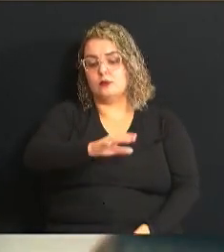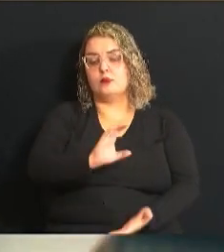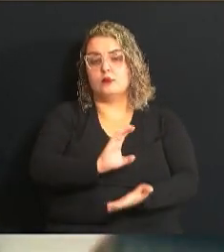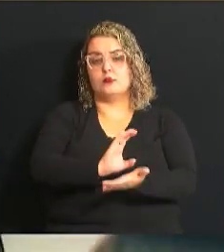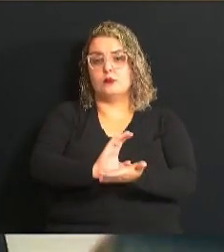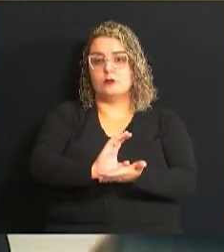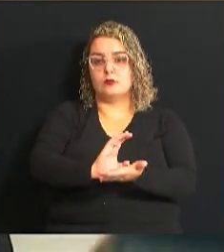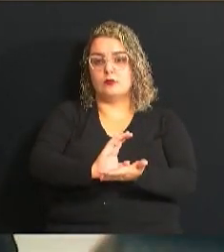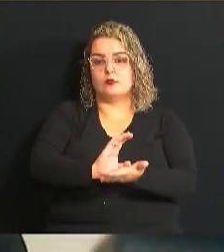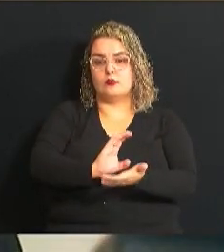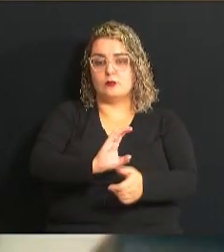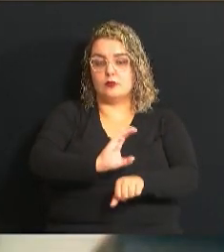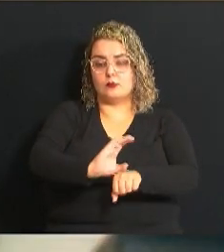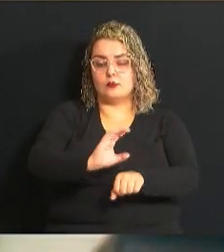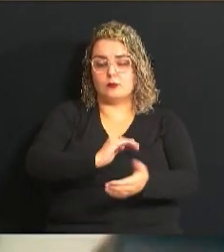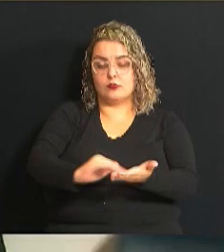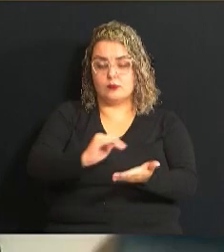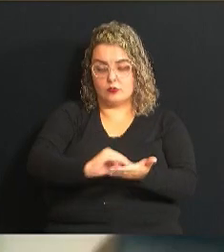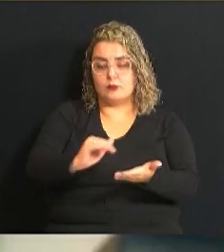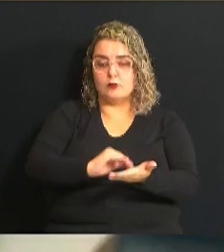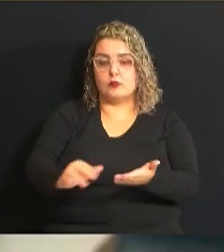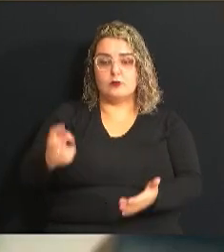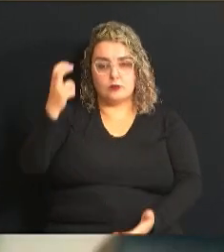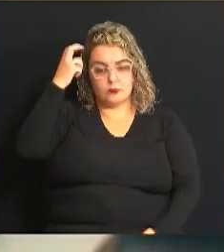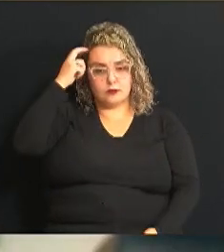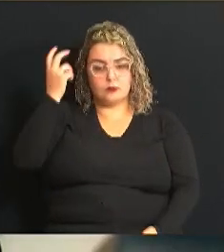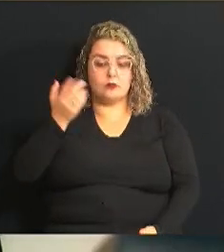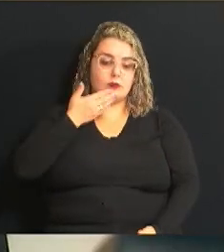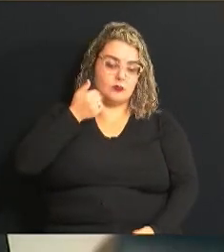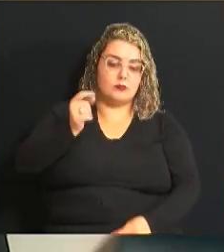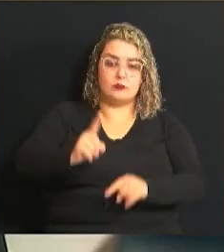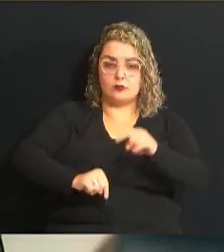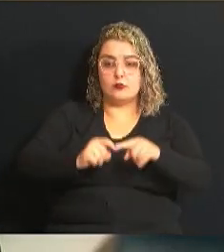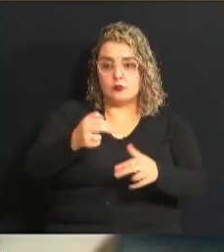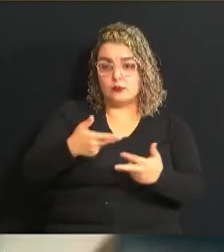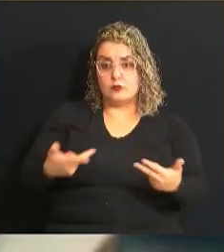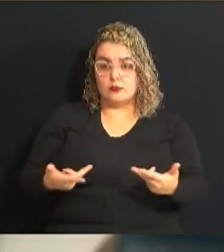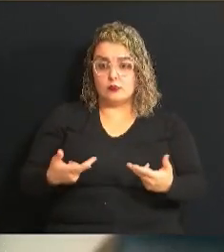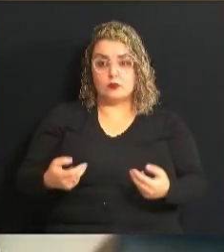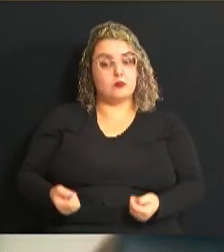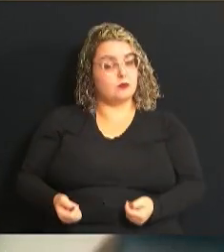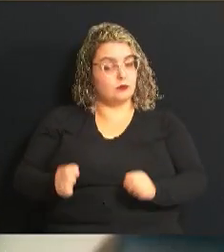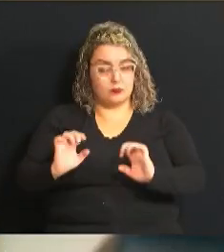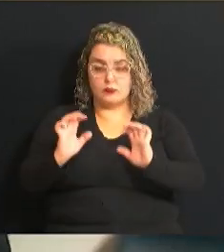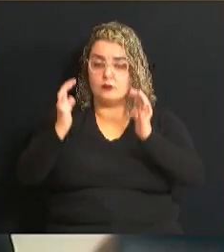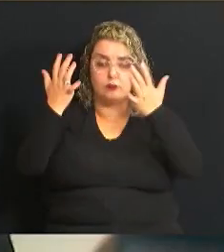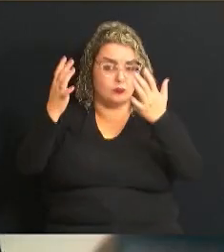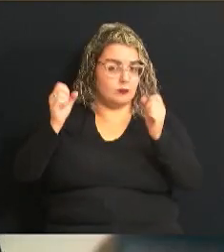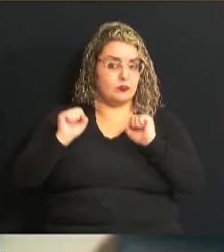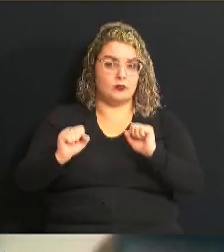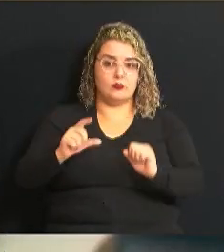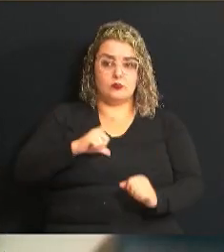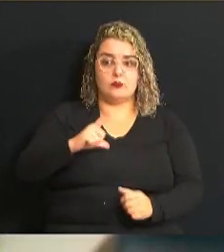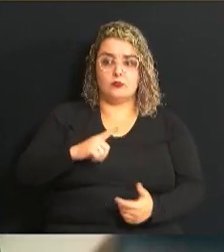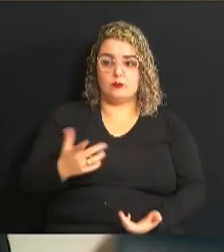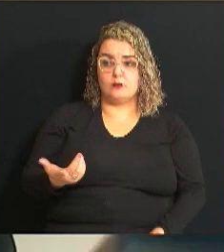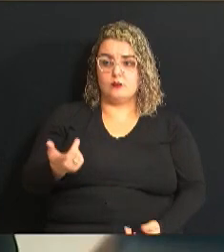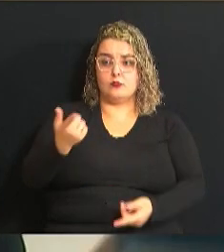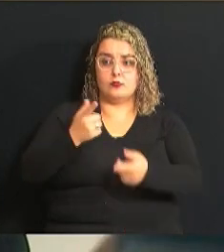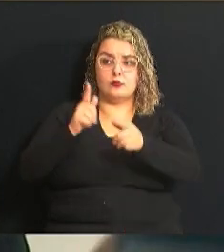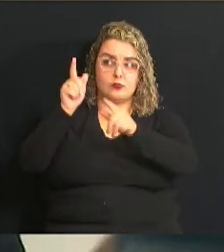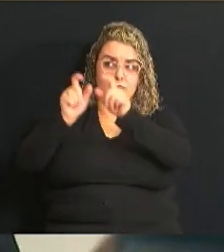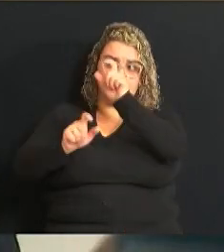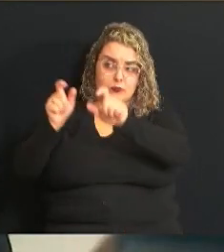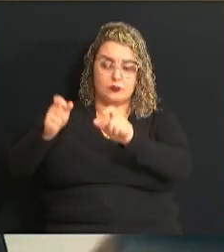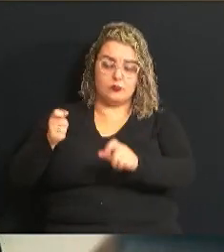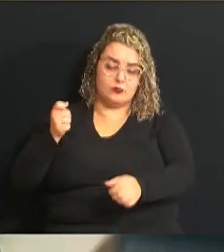dos equipamentos e também a oferta de eventos que possa ter, através de patrocínios, através